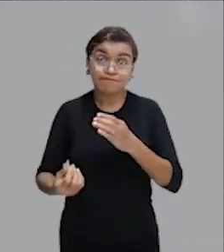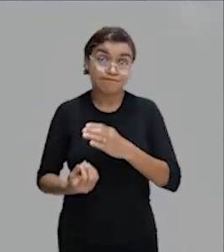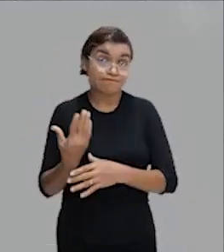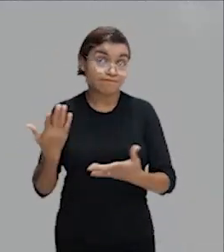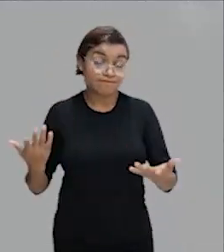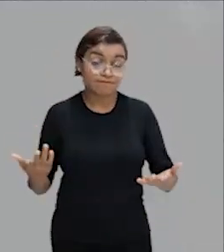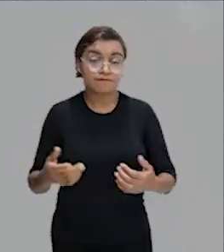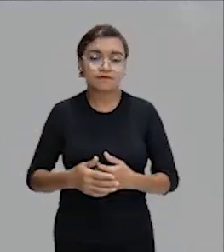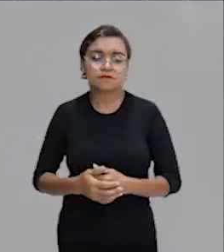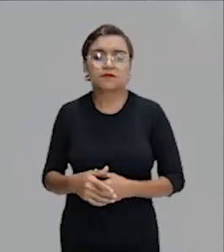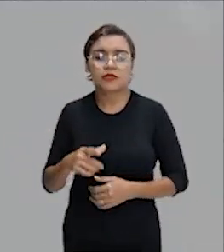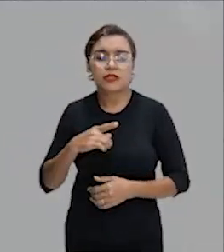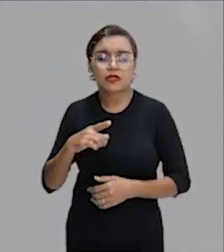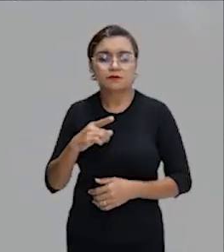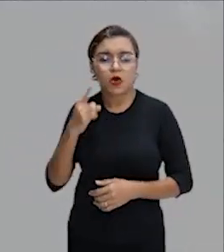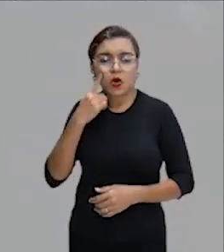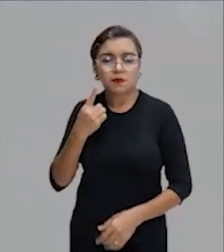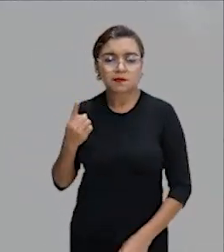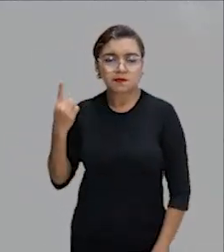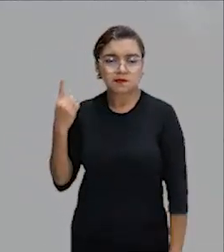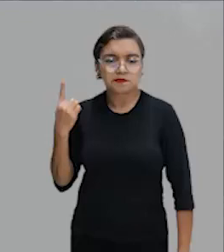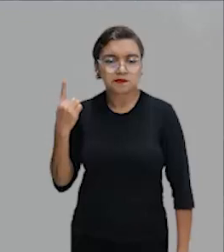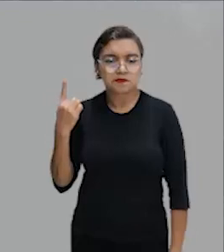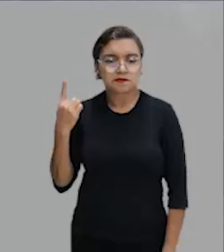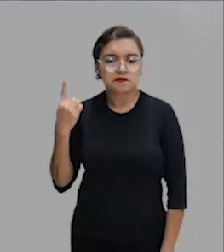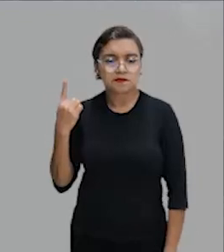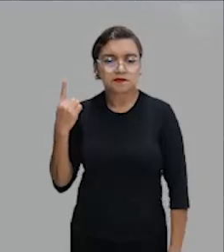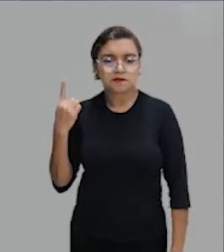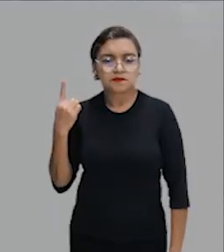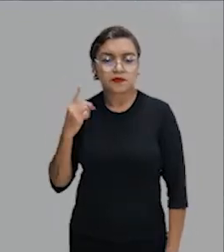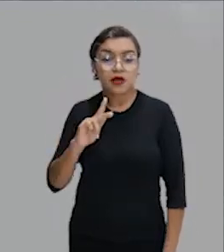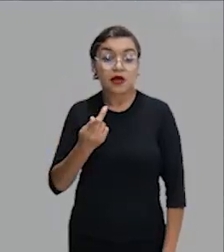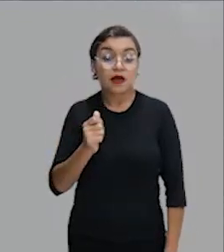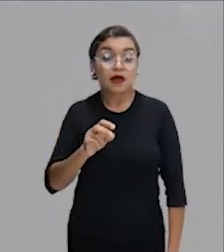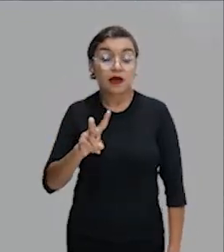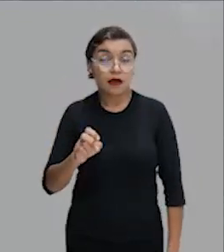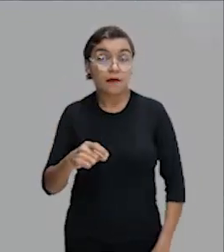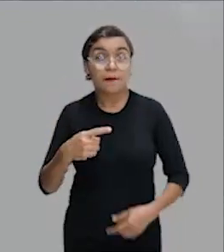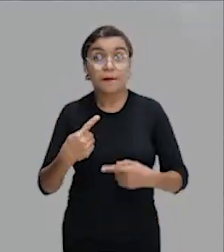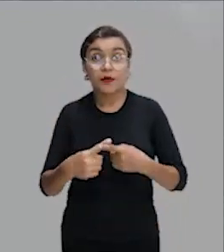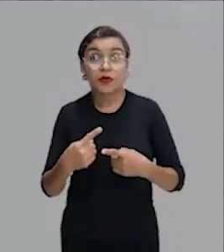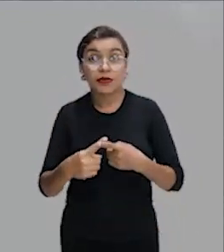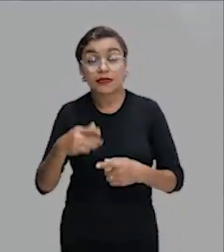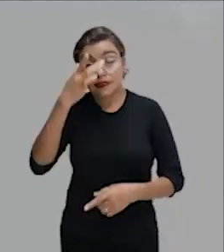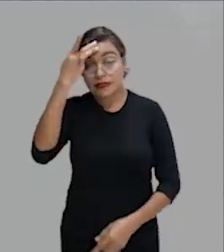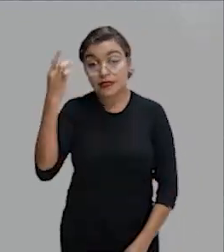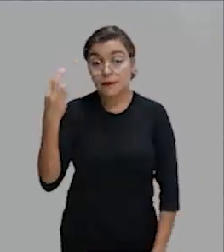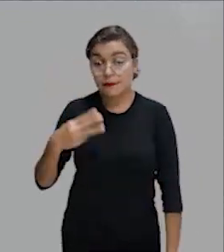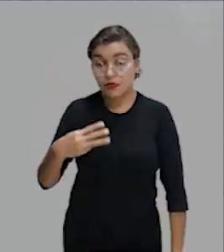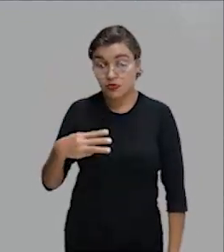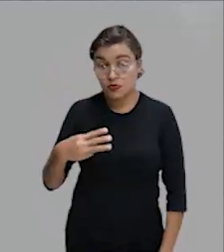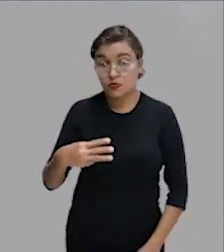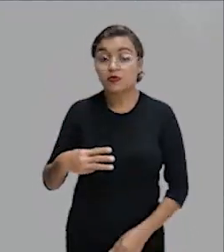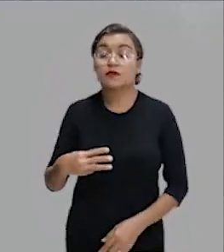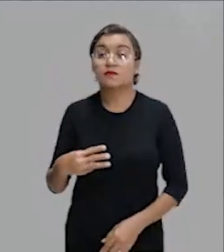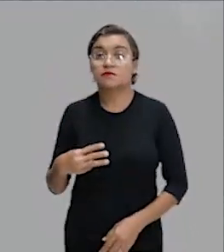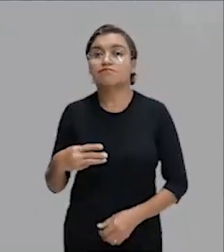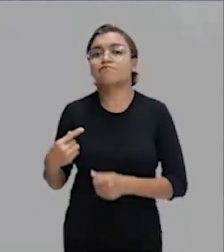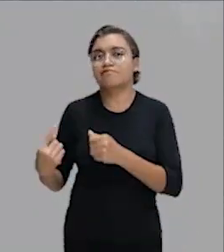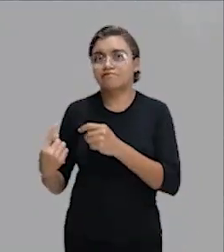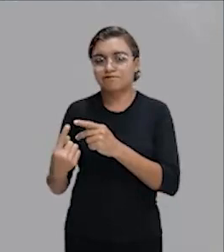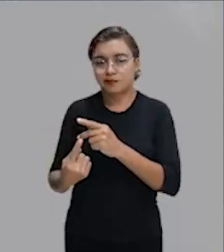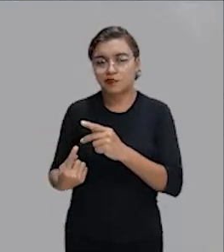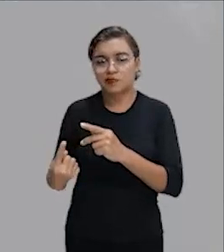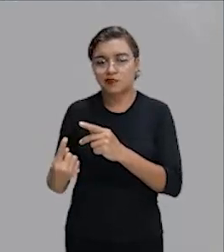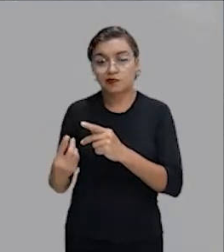construção. Aqui eu usei has, porque o sujeito é terceira pessoa. E aqui eu usei have, porque o sujeito é terceira pessoa do